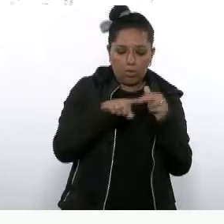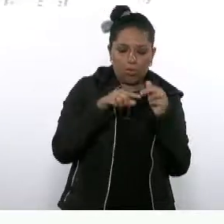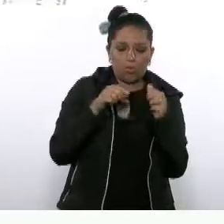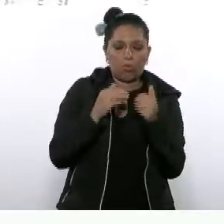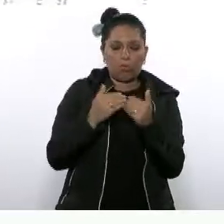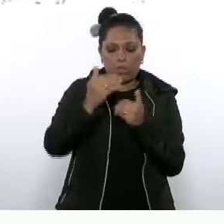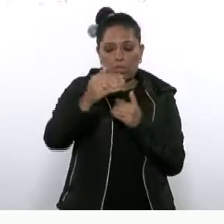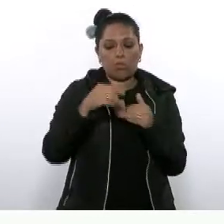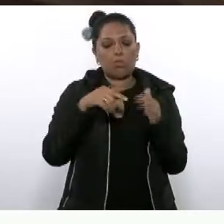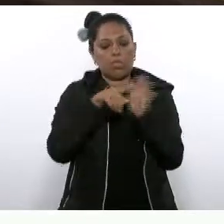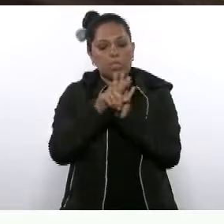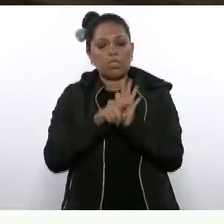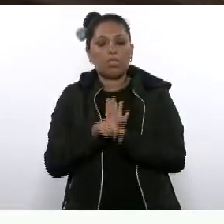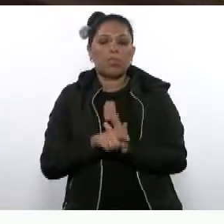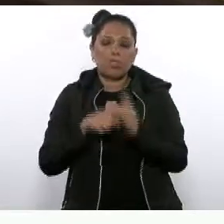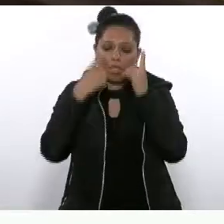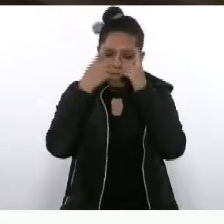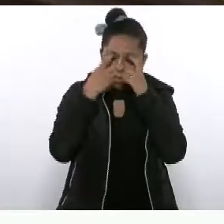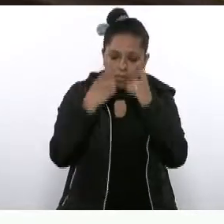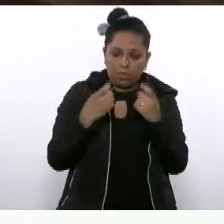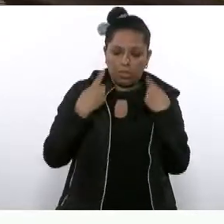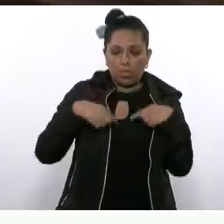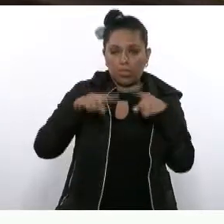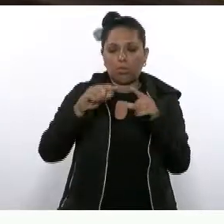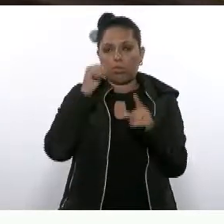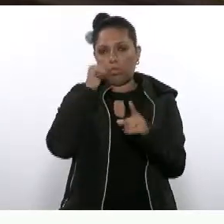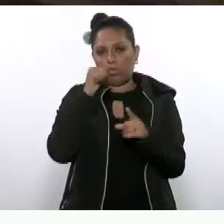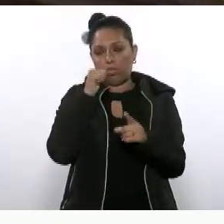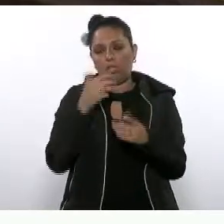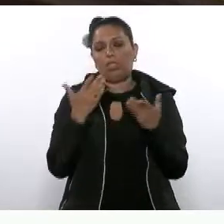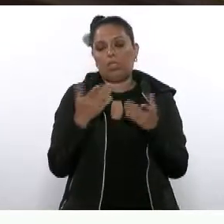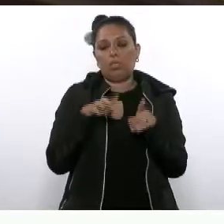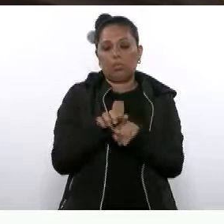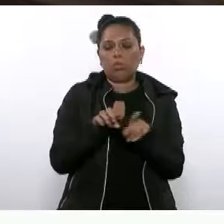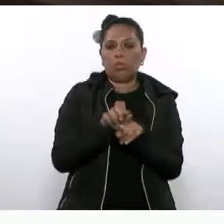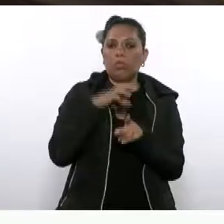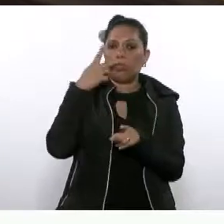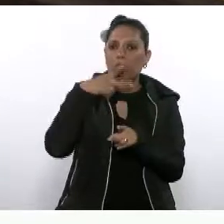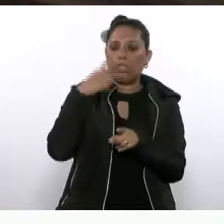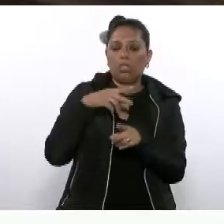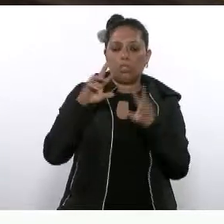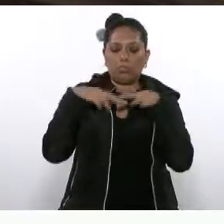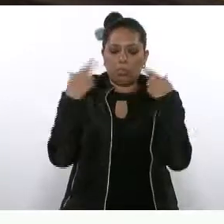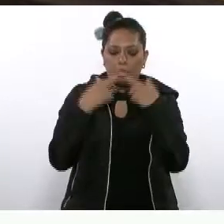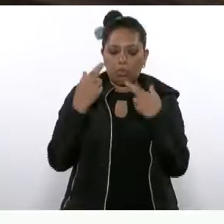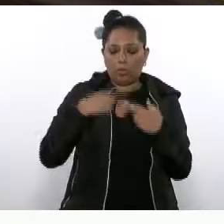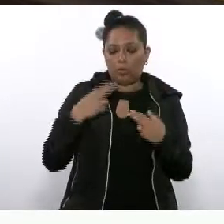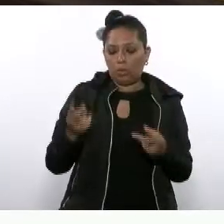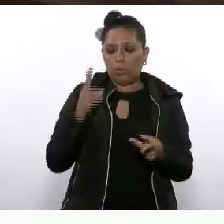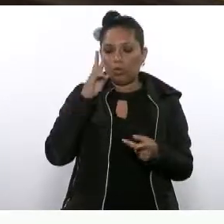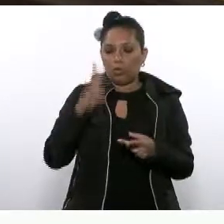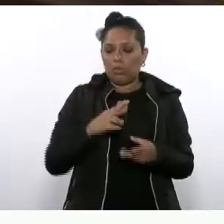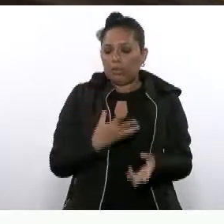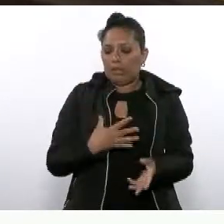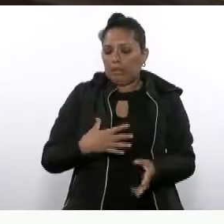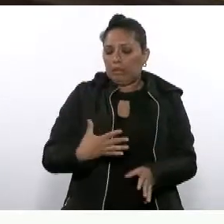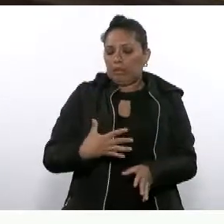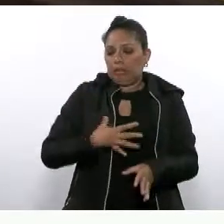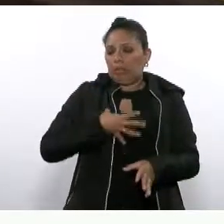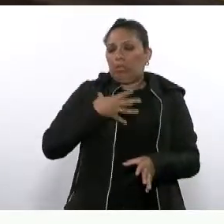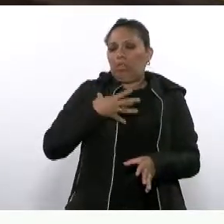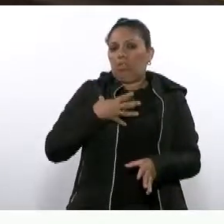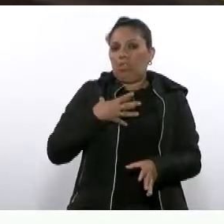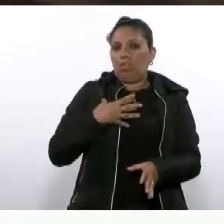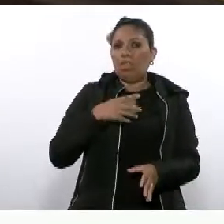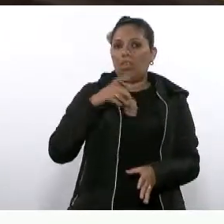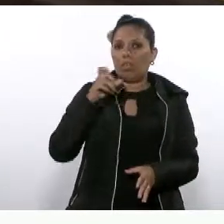verificar a questão da violência contra a mulher. Quero lembrar aqui uma das audiências que me impactou de um modo muito